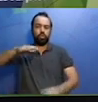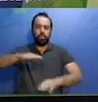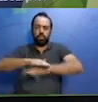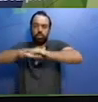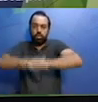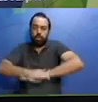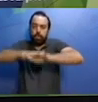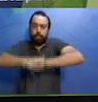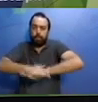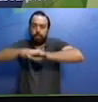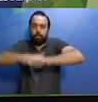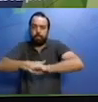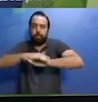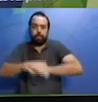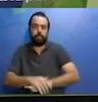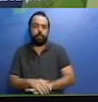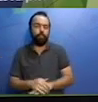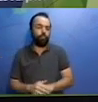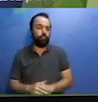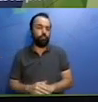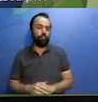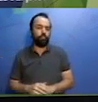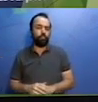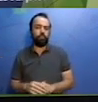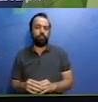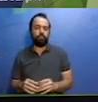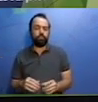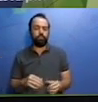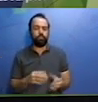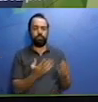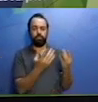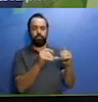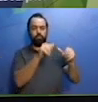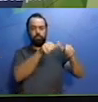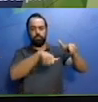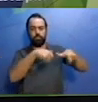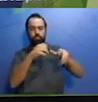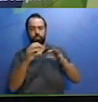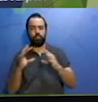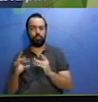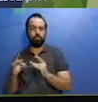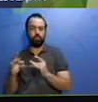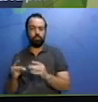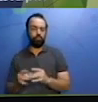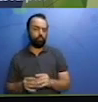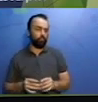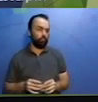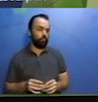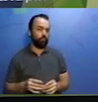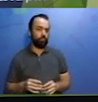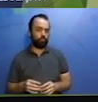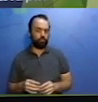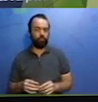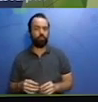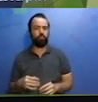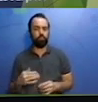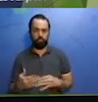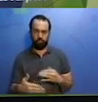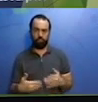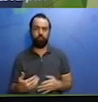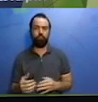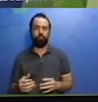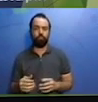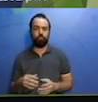até que seus componentes passem para o estado líquido. Depois que todos os componentes estiverem no estado